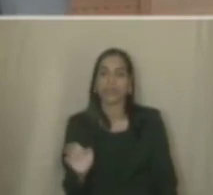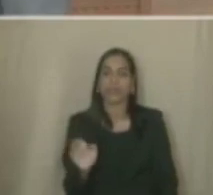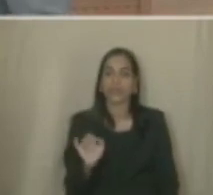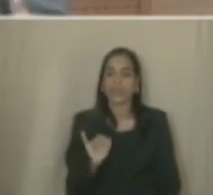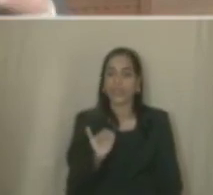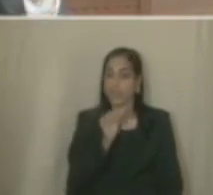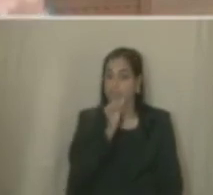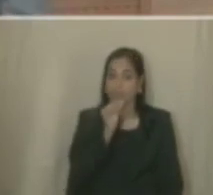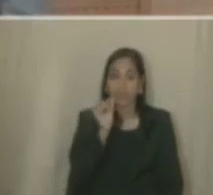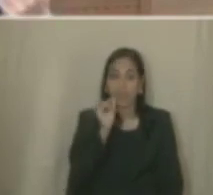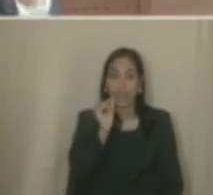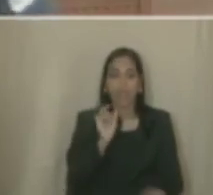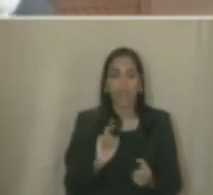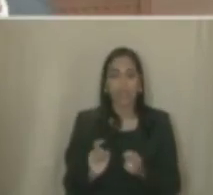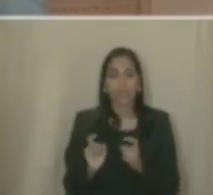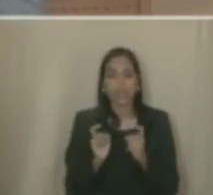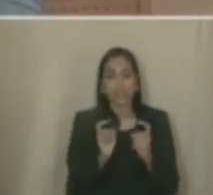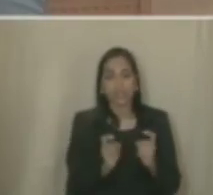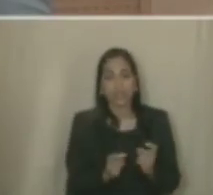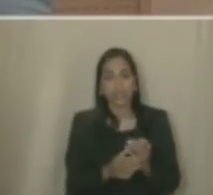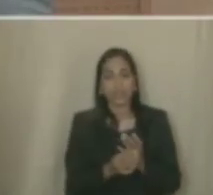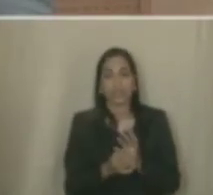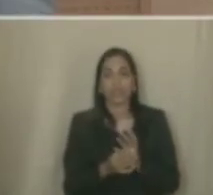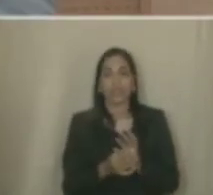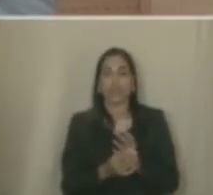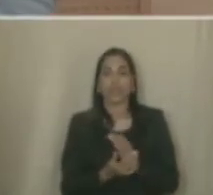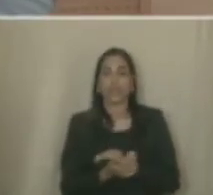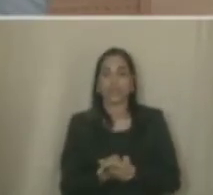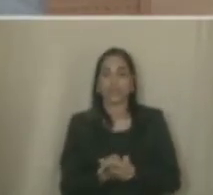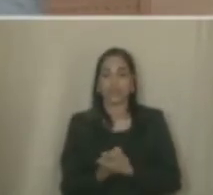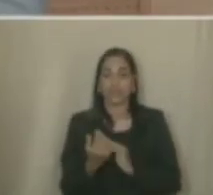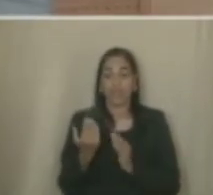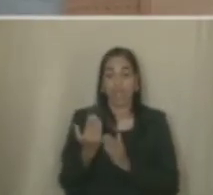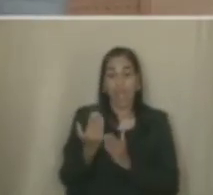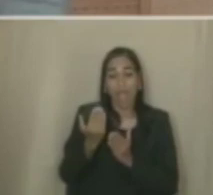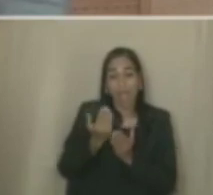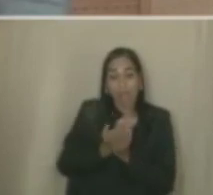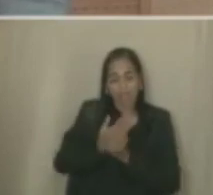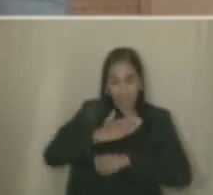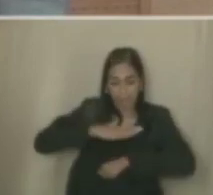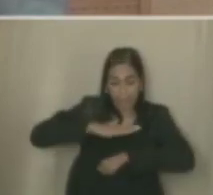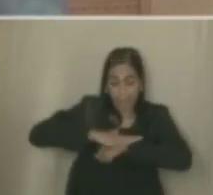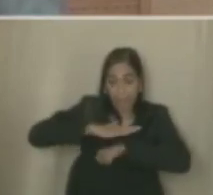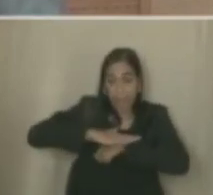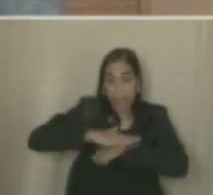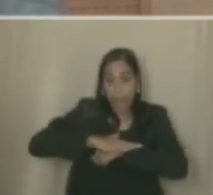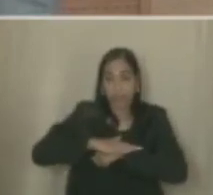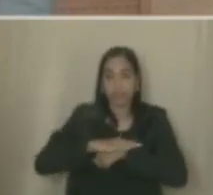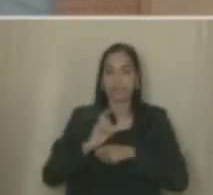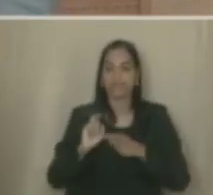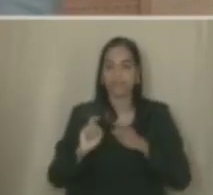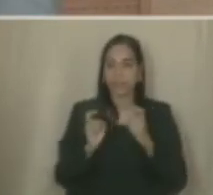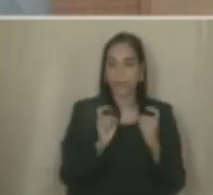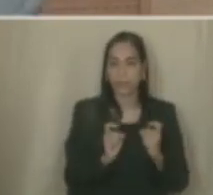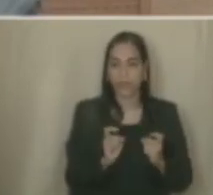Moraes essa discussão deveria ter chegado com um pouco mais de tempo